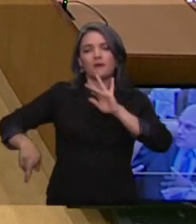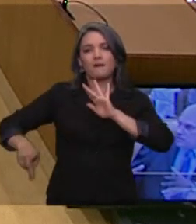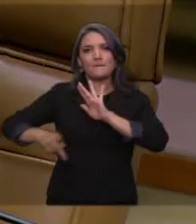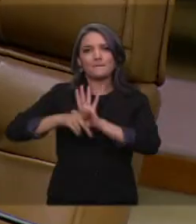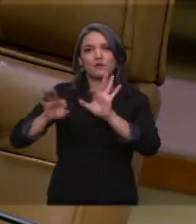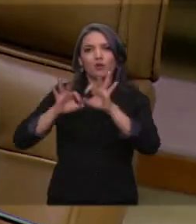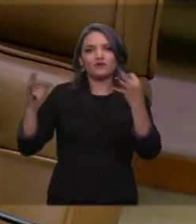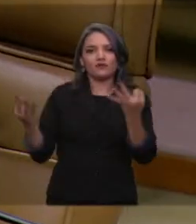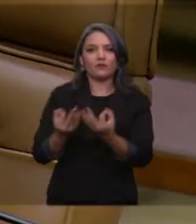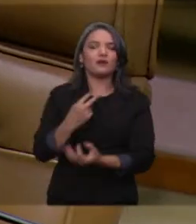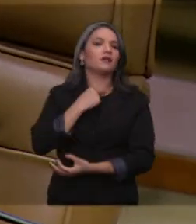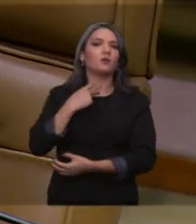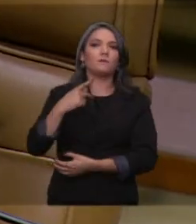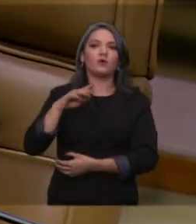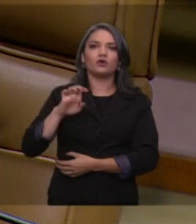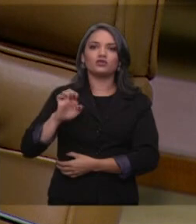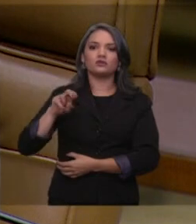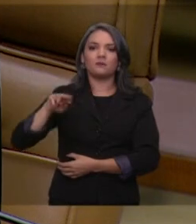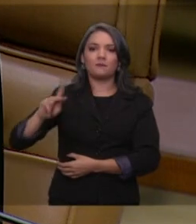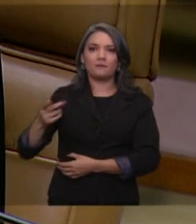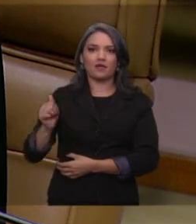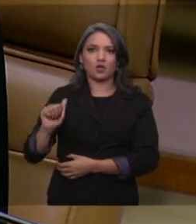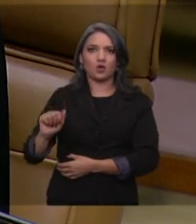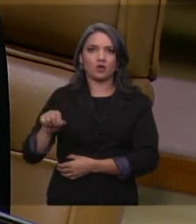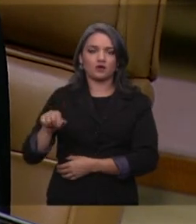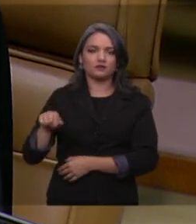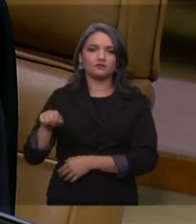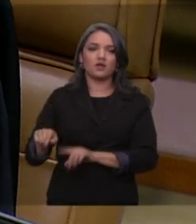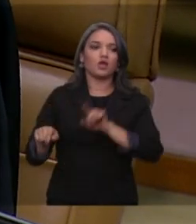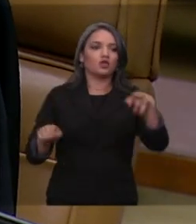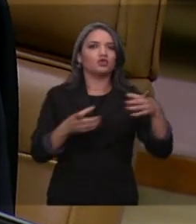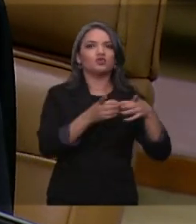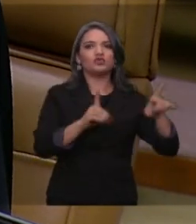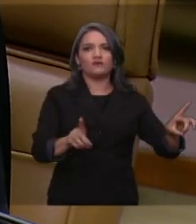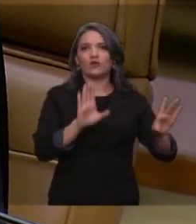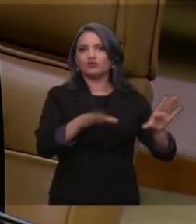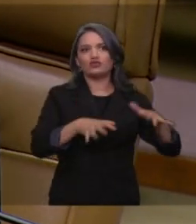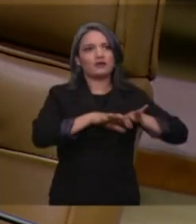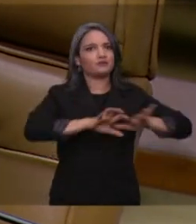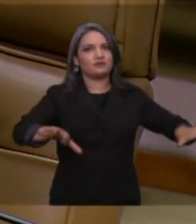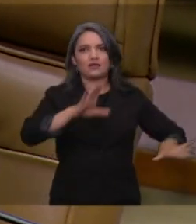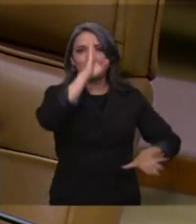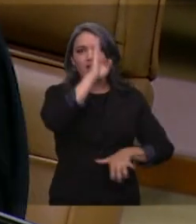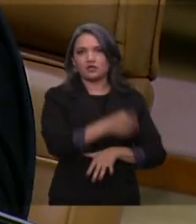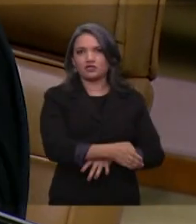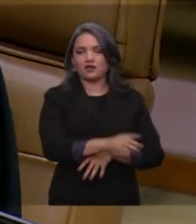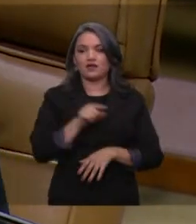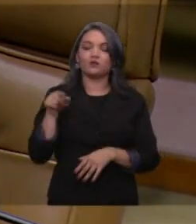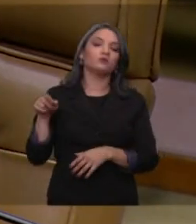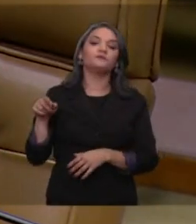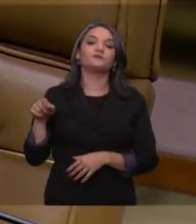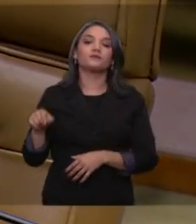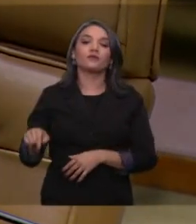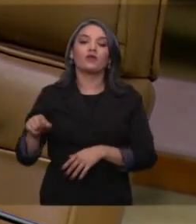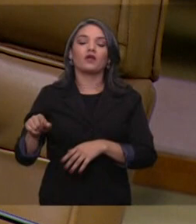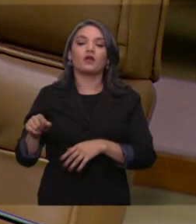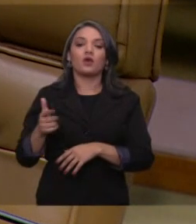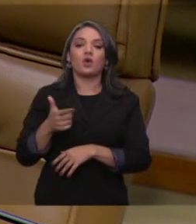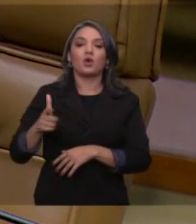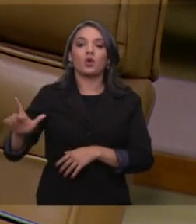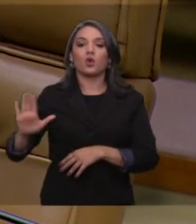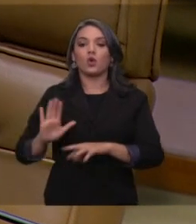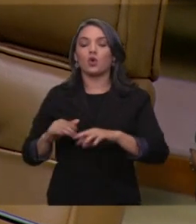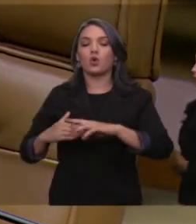permanece na separação judicial, não permanece no divórcio. Tem uma consequência